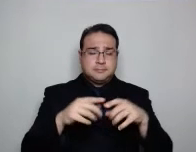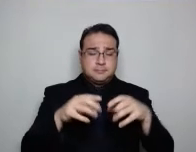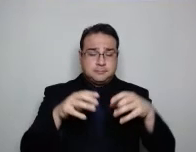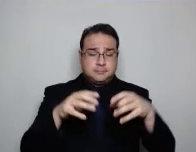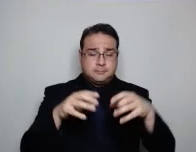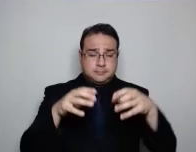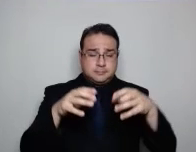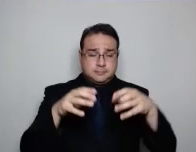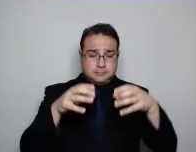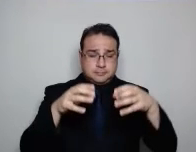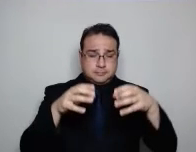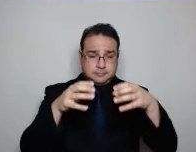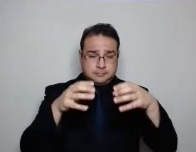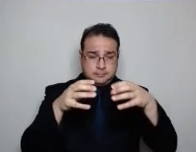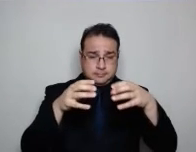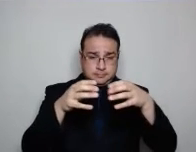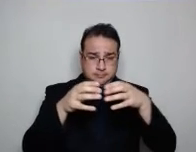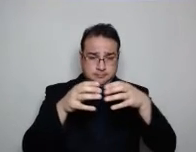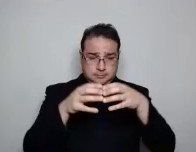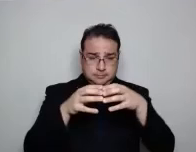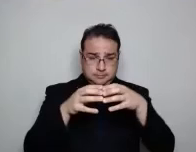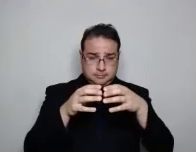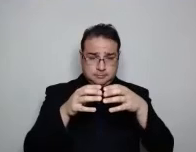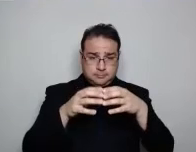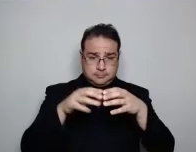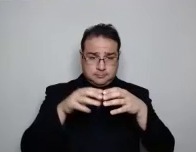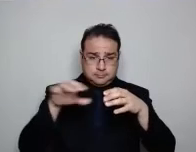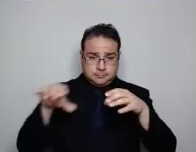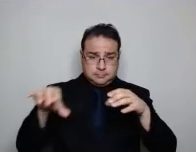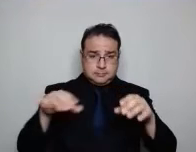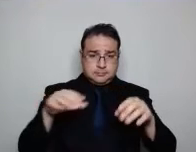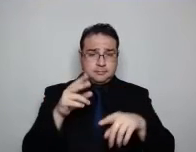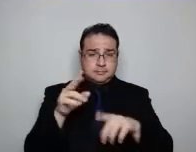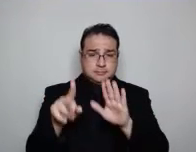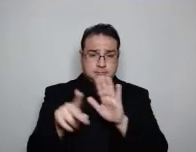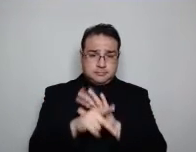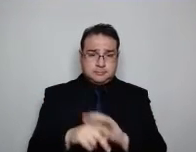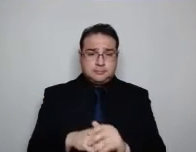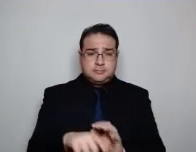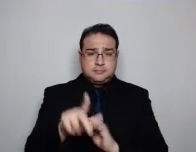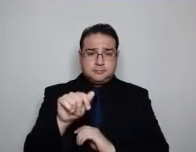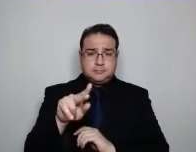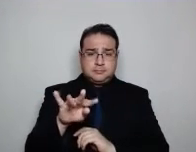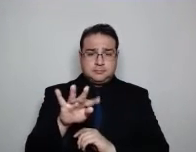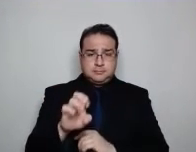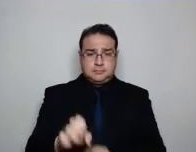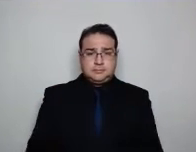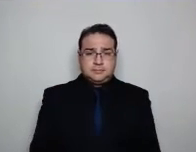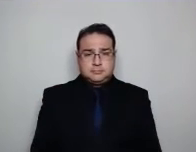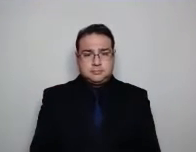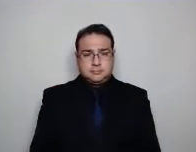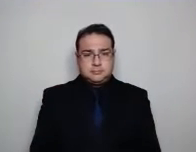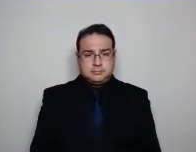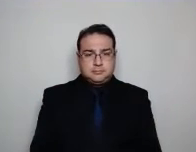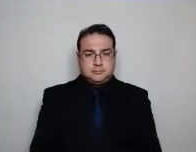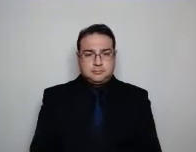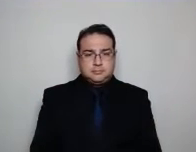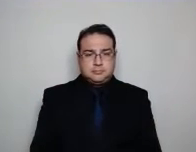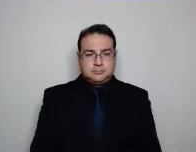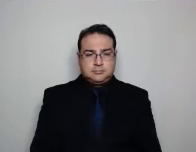é incontestável. Essa questão dos autos. Por sua vez, com relação ao direito de